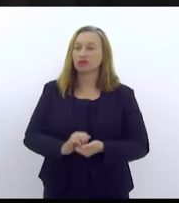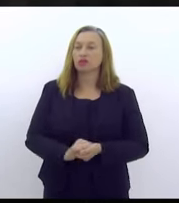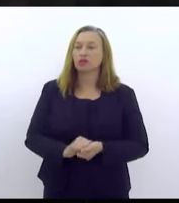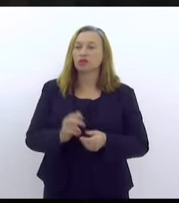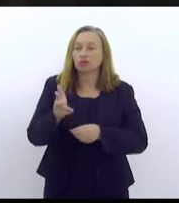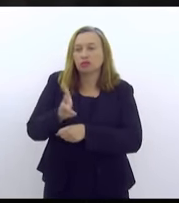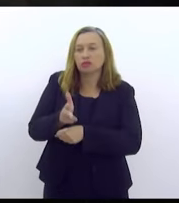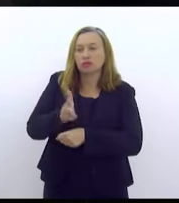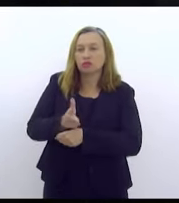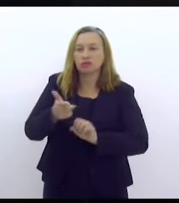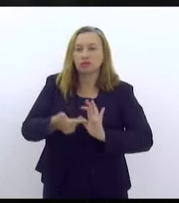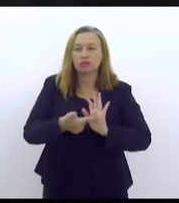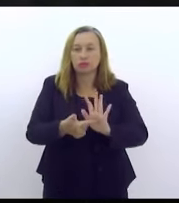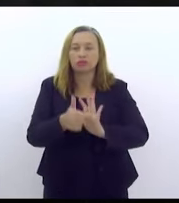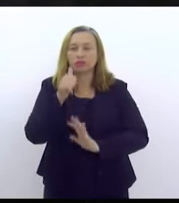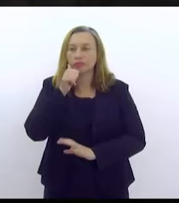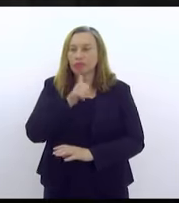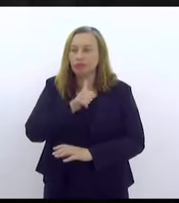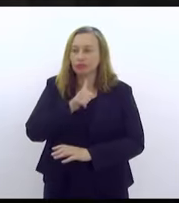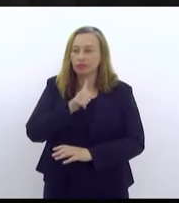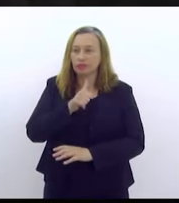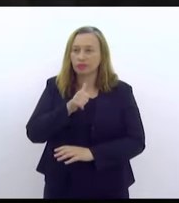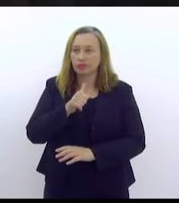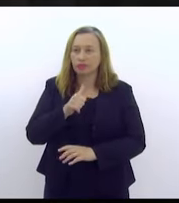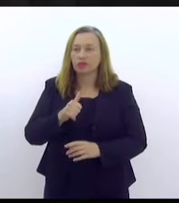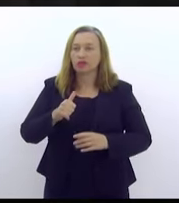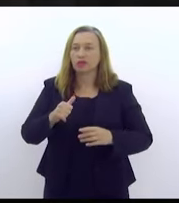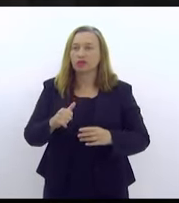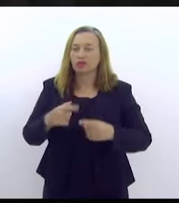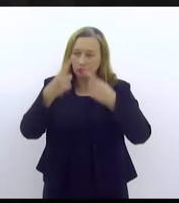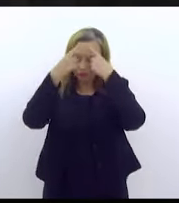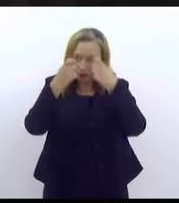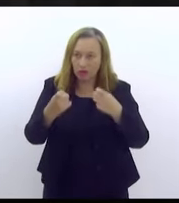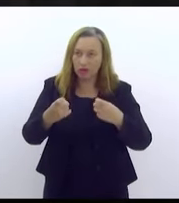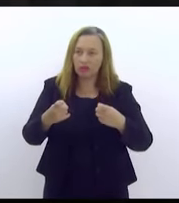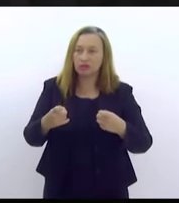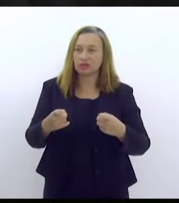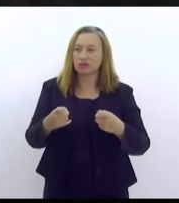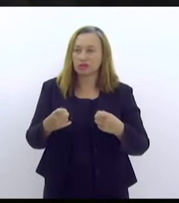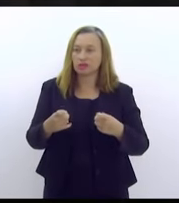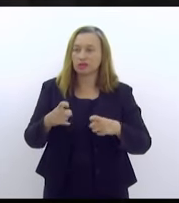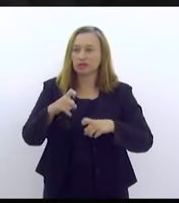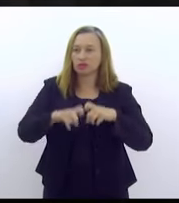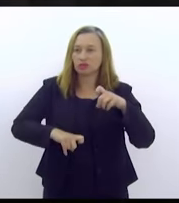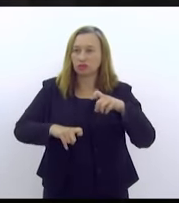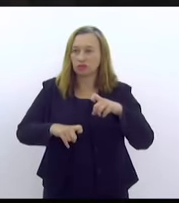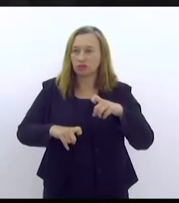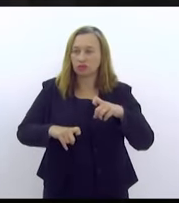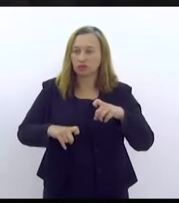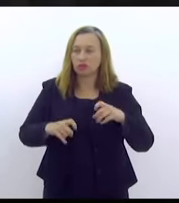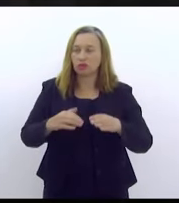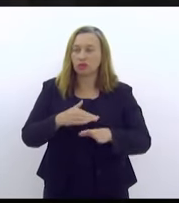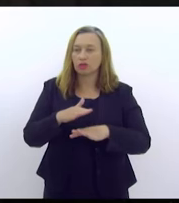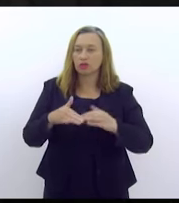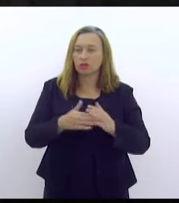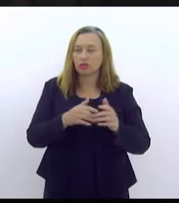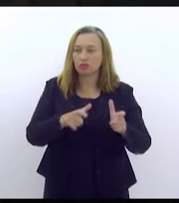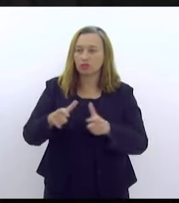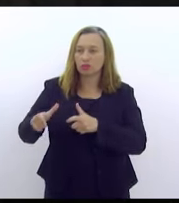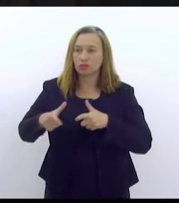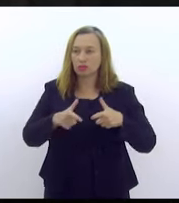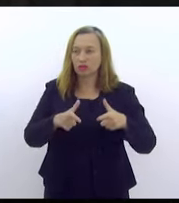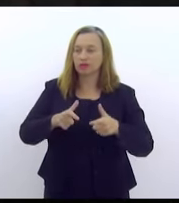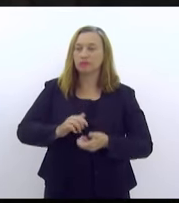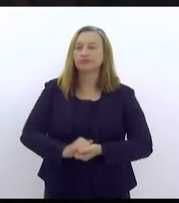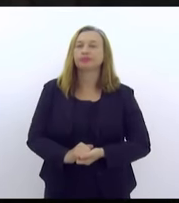vídeos mostram mulheres vítimas de todas as idades nos seus próprios quartos e nos campos do Festival de